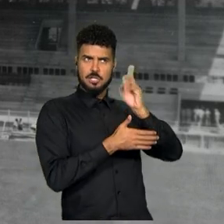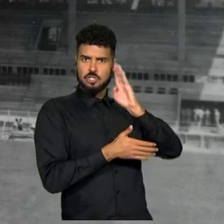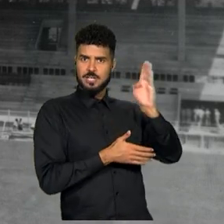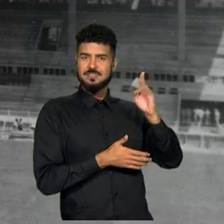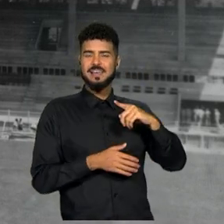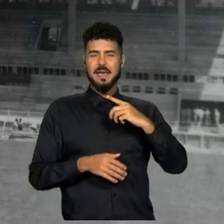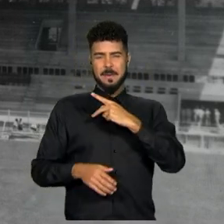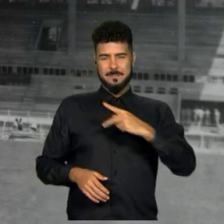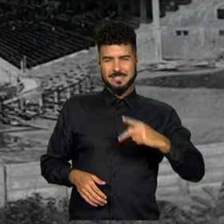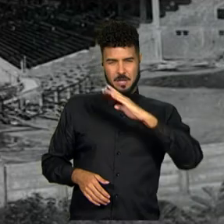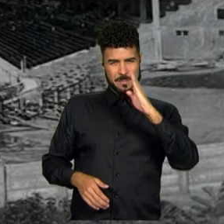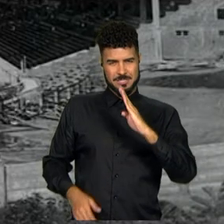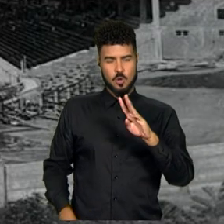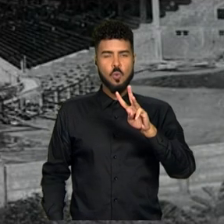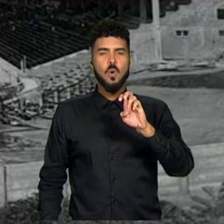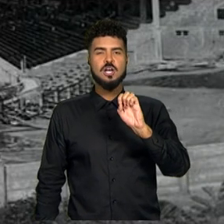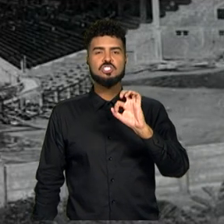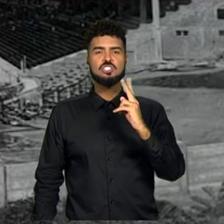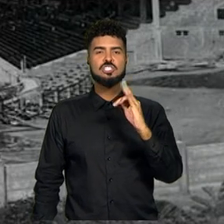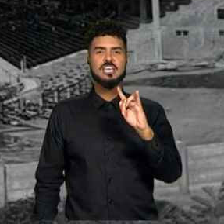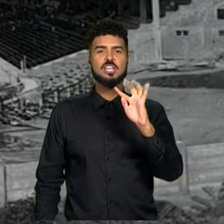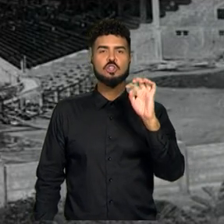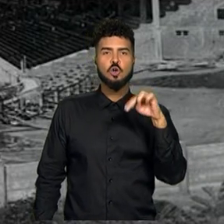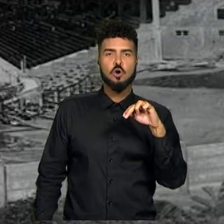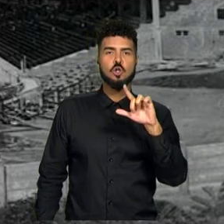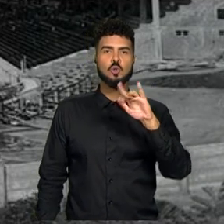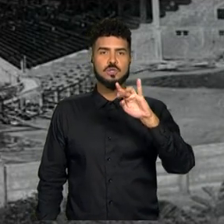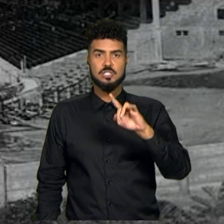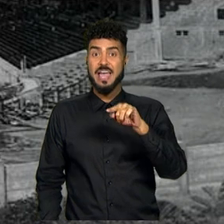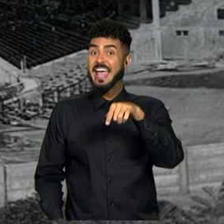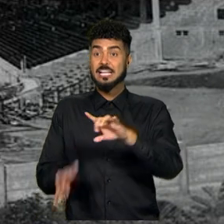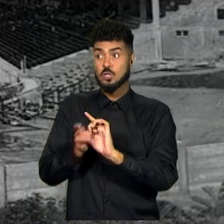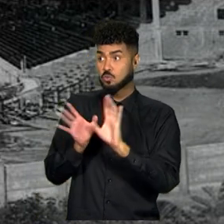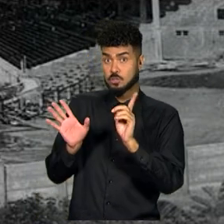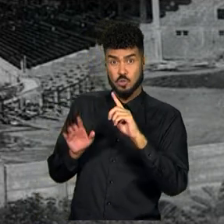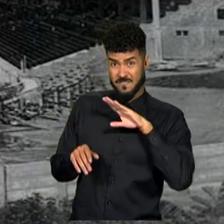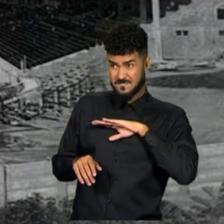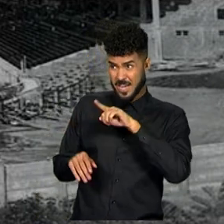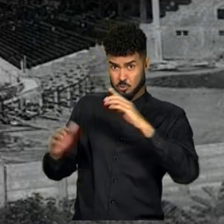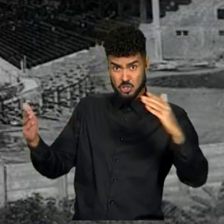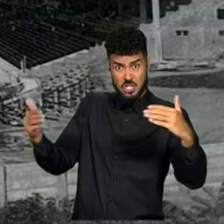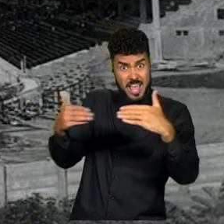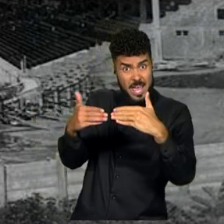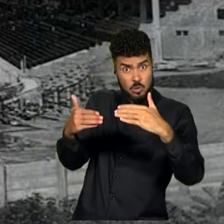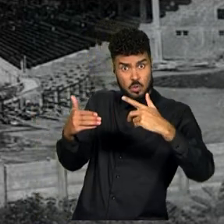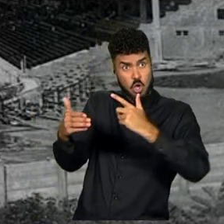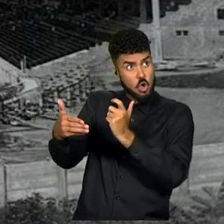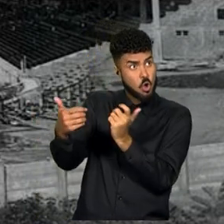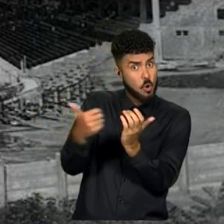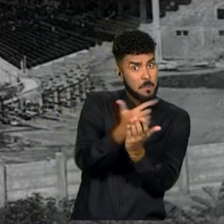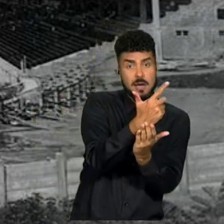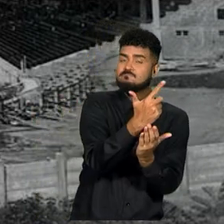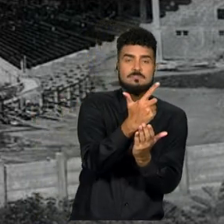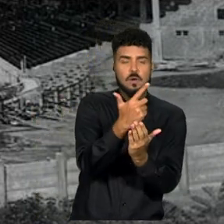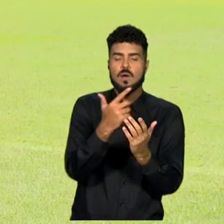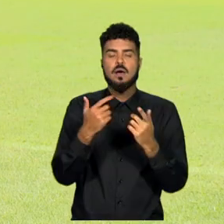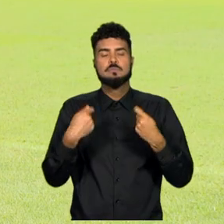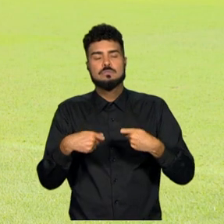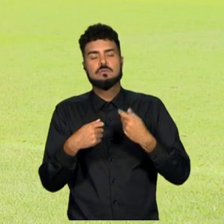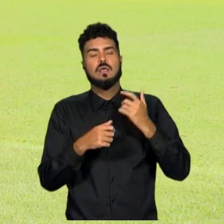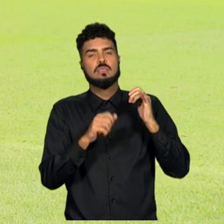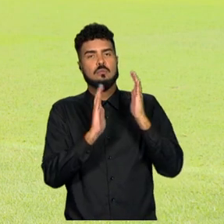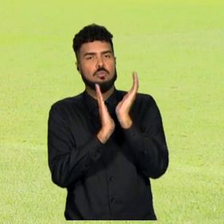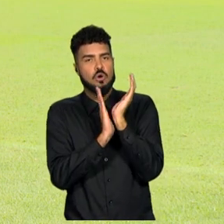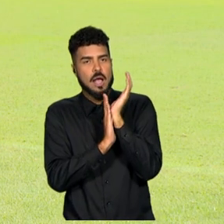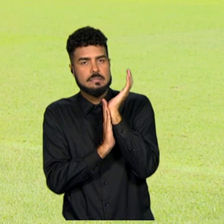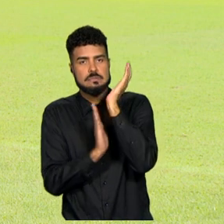era Rochelt Luiz naquele tempo. Não deixou o Vasco importar direto, eles tiveram que importar. não